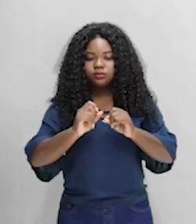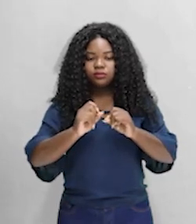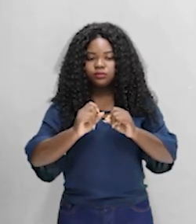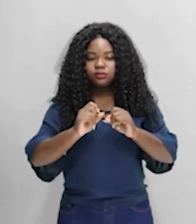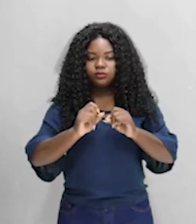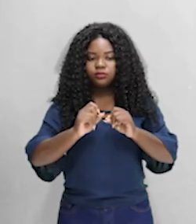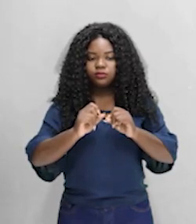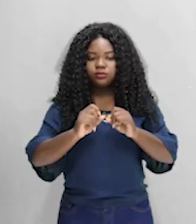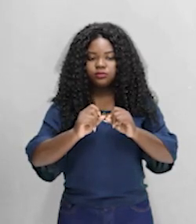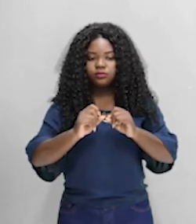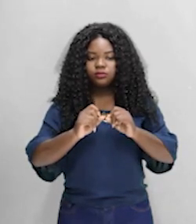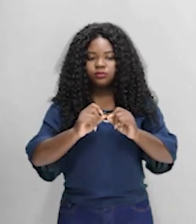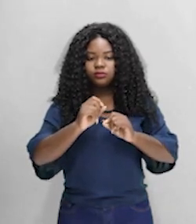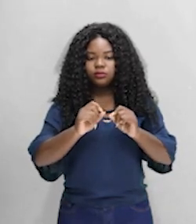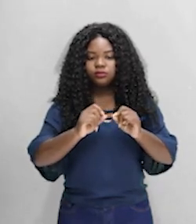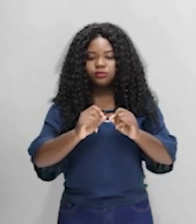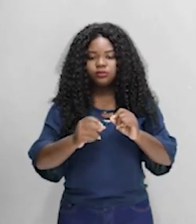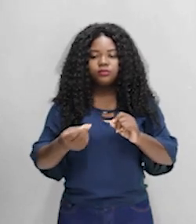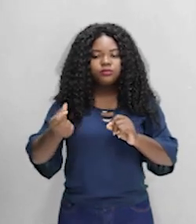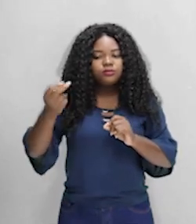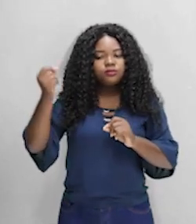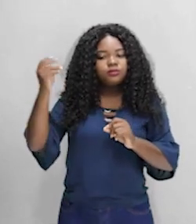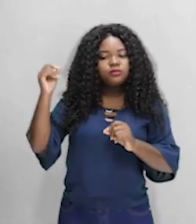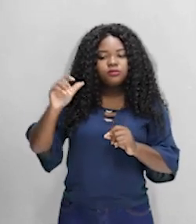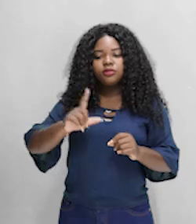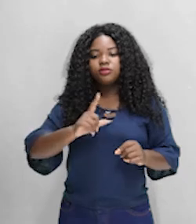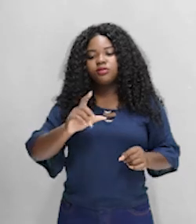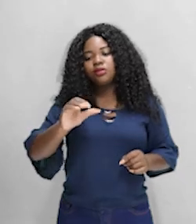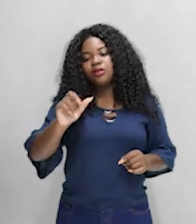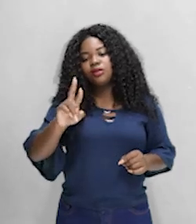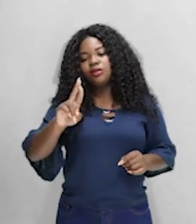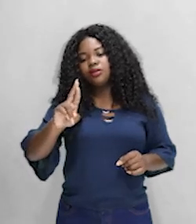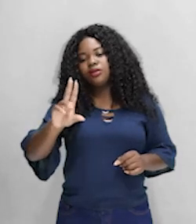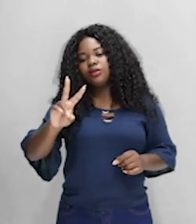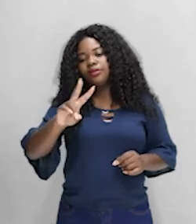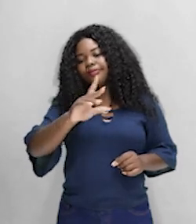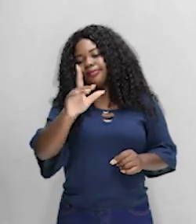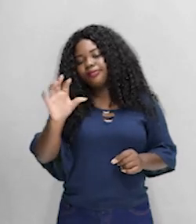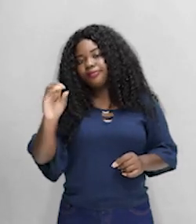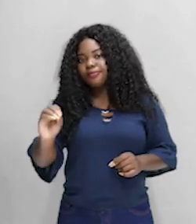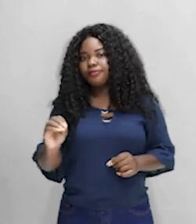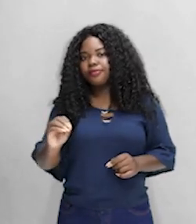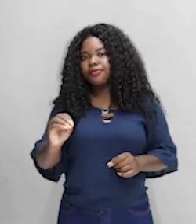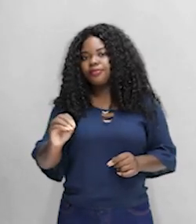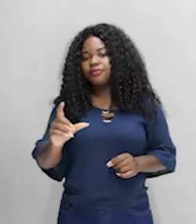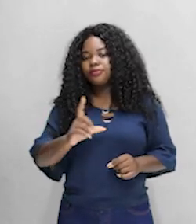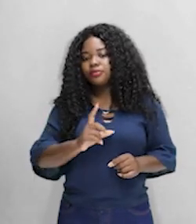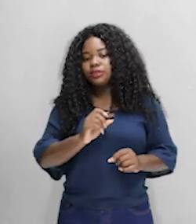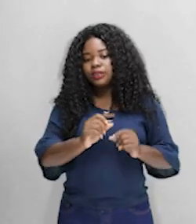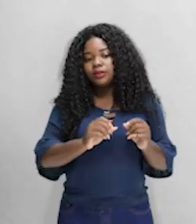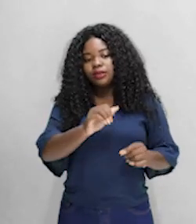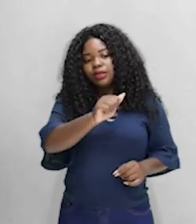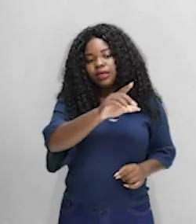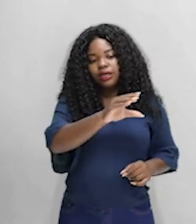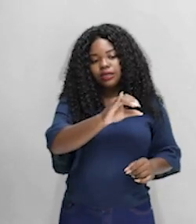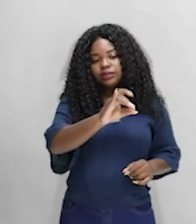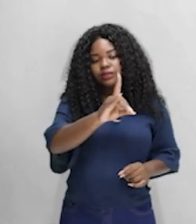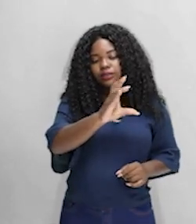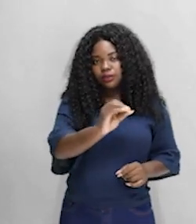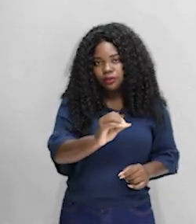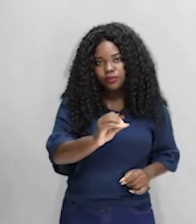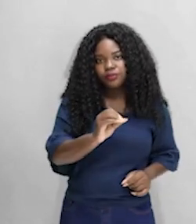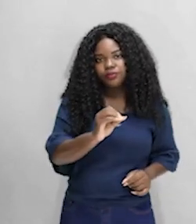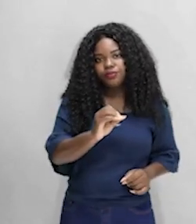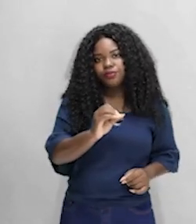uma antiga mina de carvão lançava naquele rio um efluente rico em ácido, o ácido